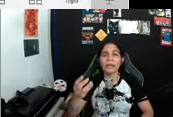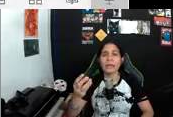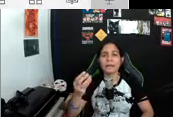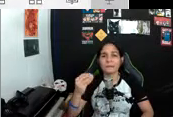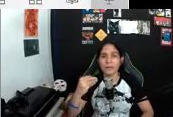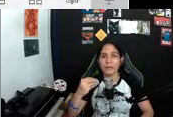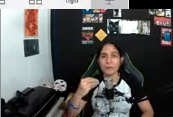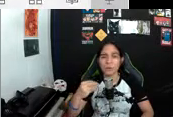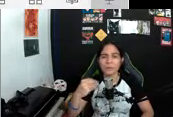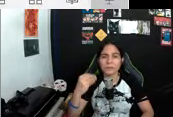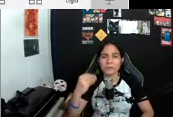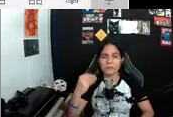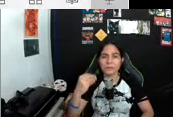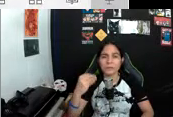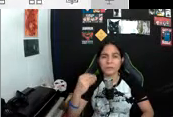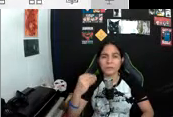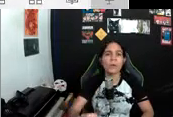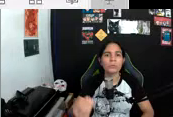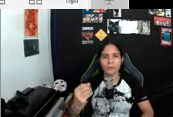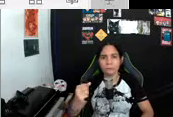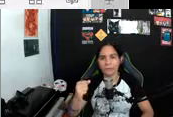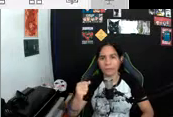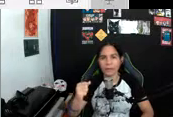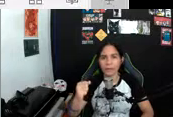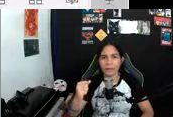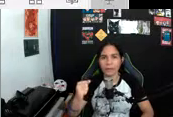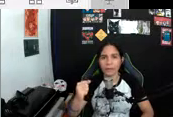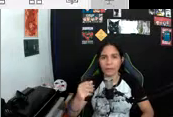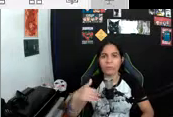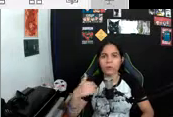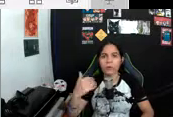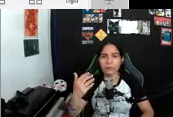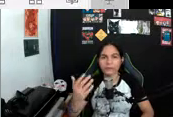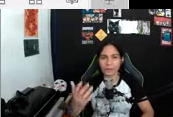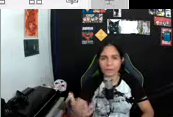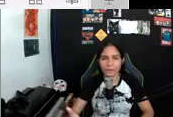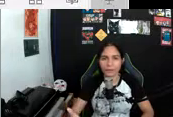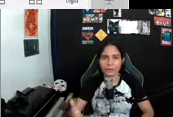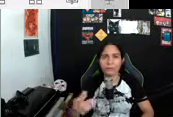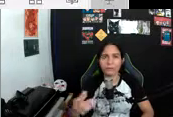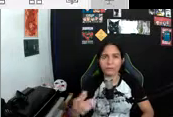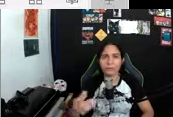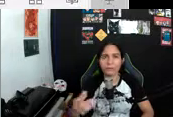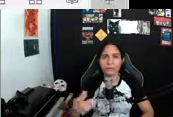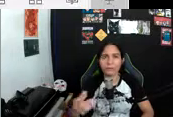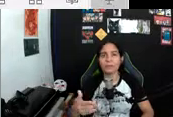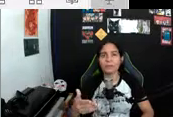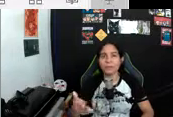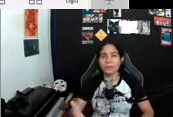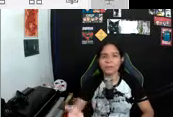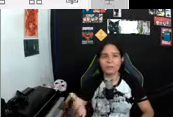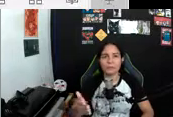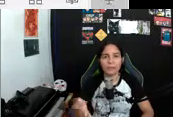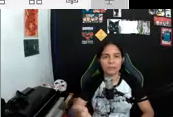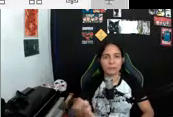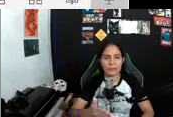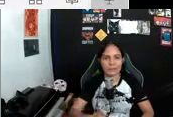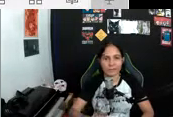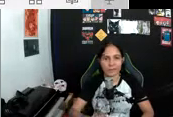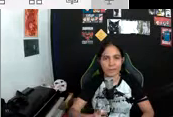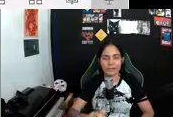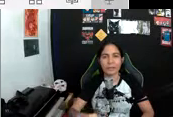precisam levar em conta que ali é uma outra pessoa, tá? É um outro ser vivo que está precisando